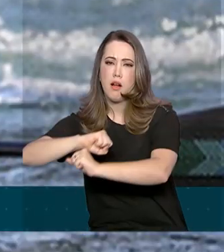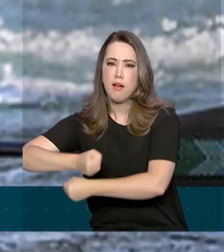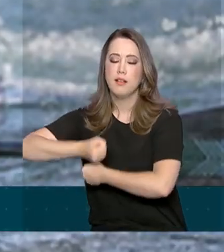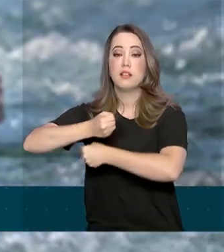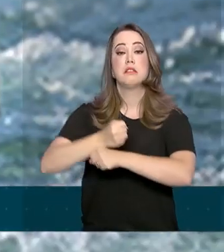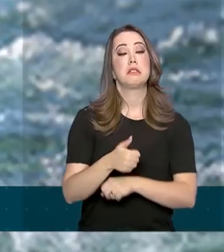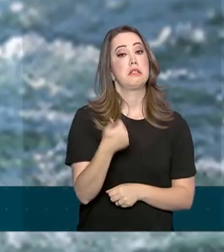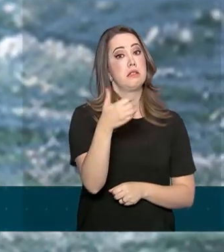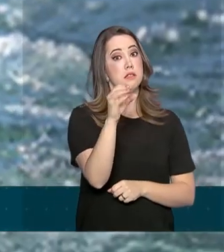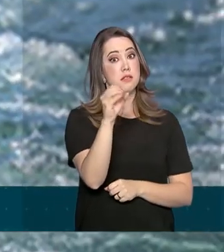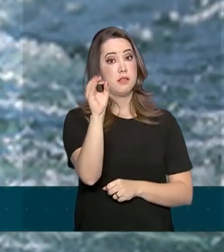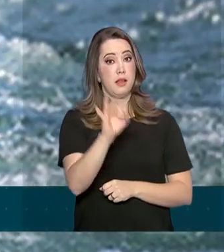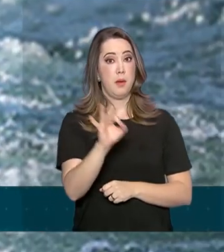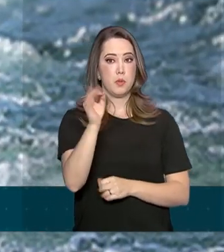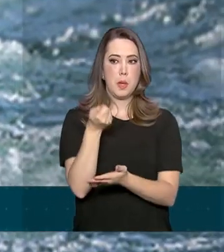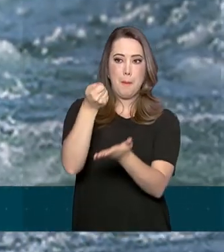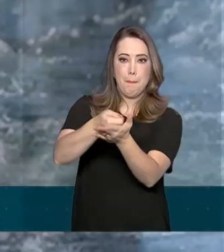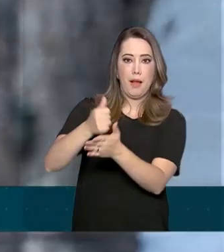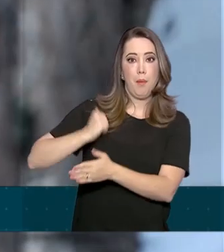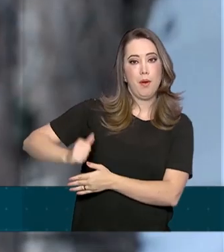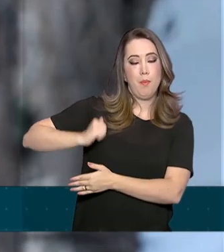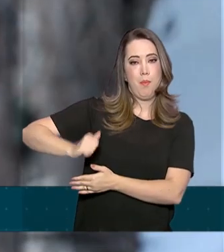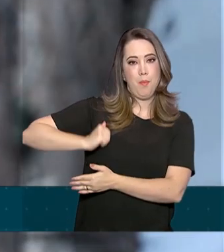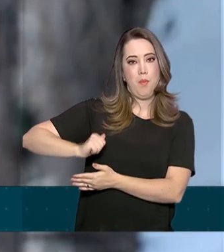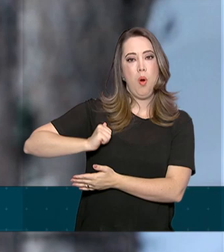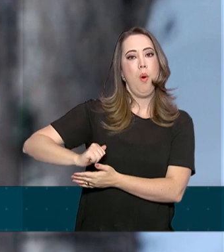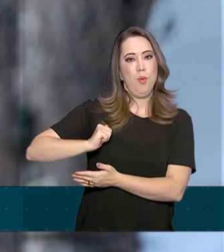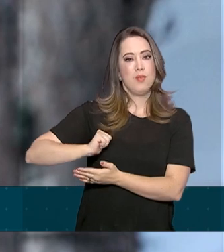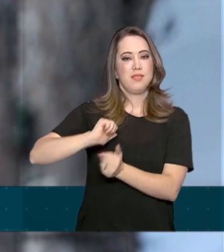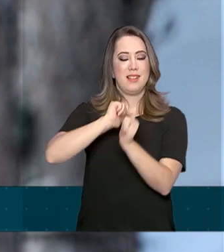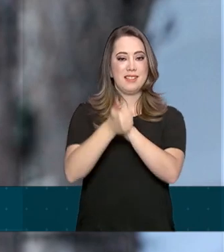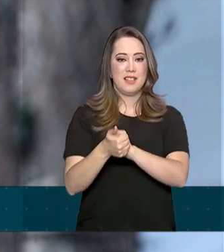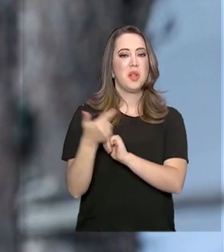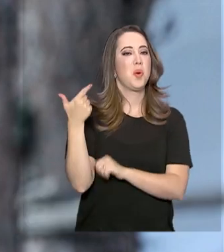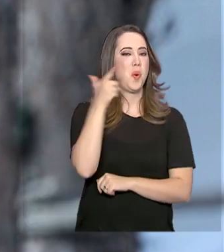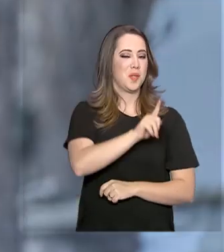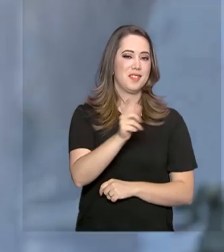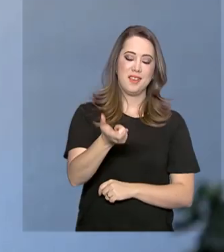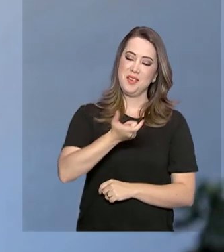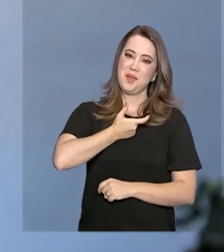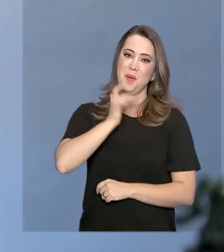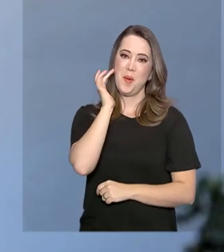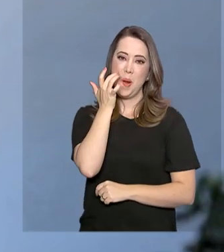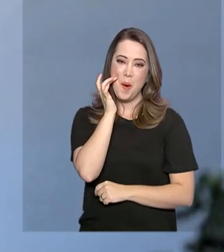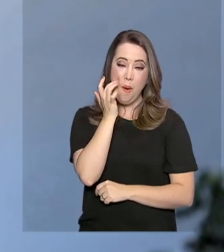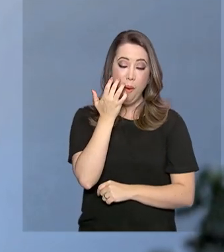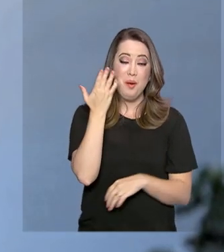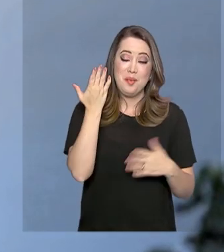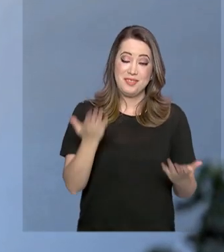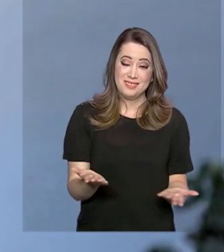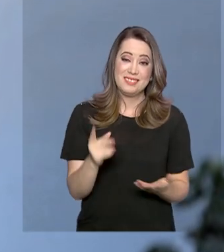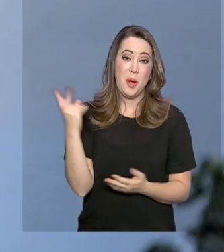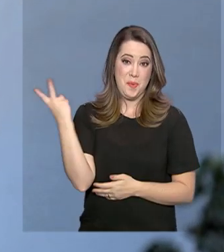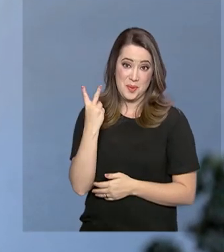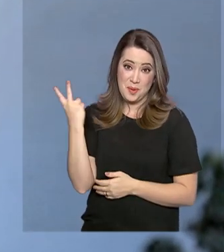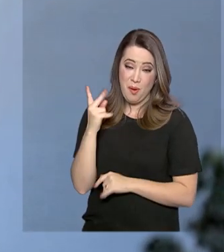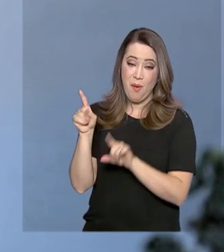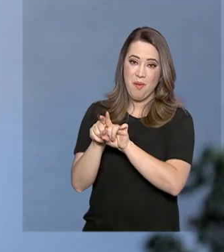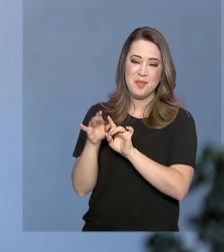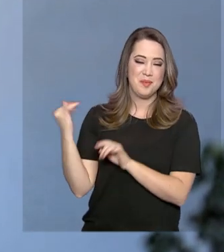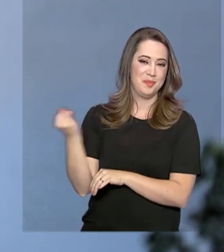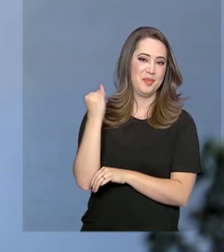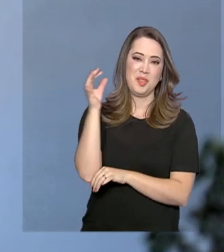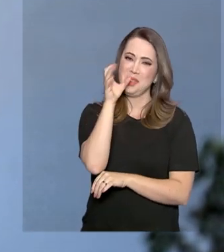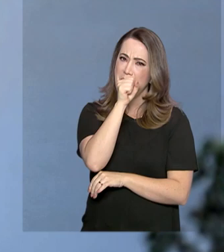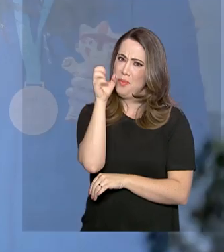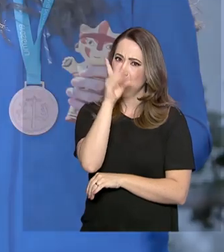patrocinada pelo Bolsa Atleta, faturou o ouro e fez história. Ana Sátila e Pedro Gonçalves foram os destaques do final